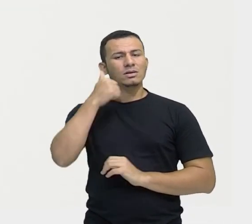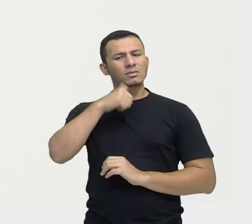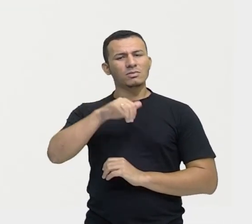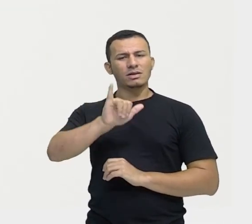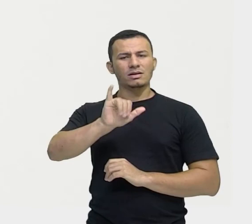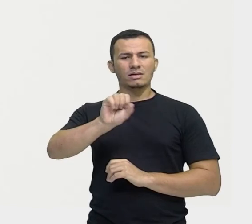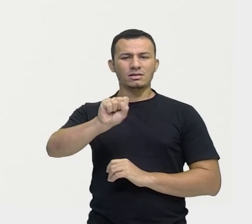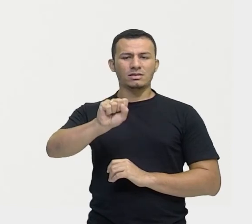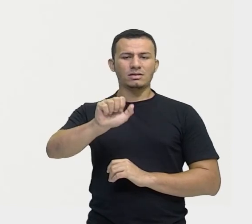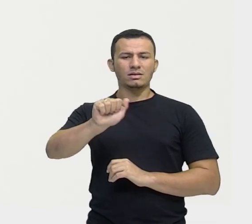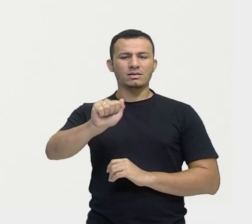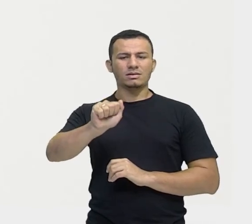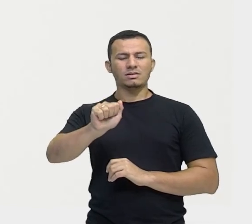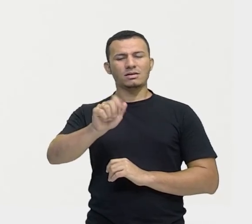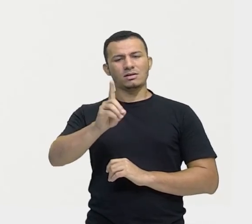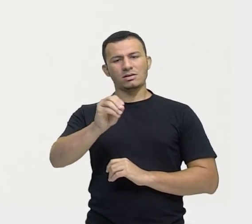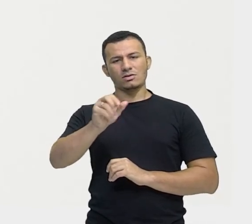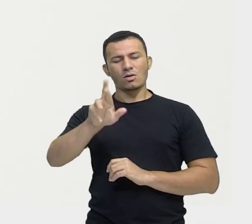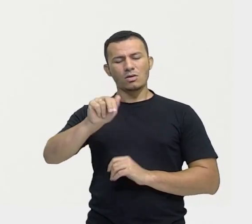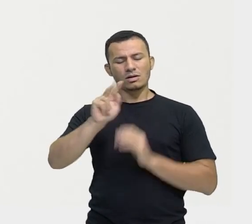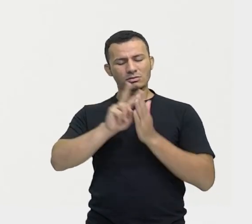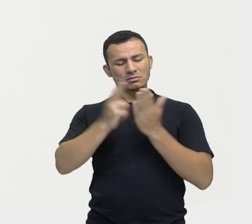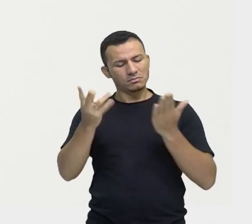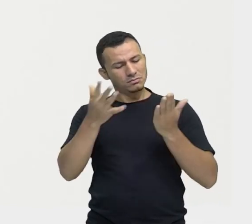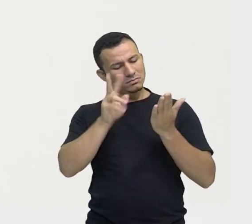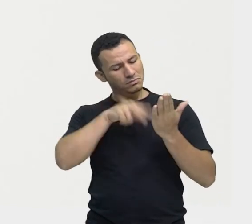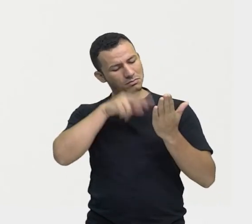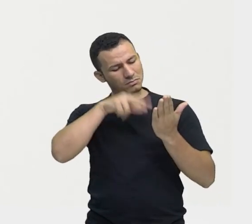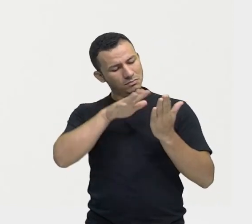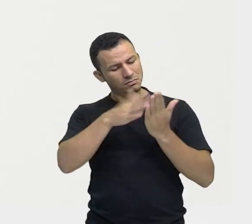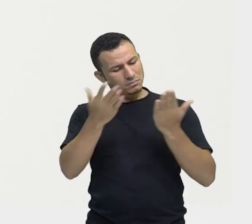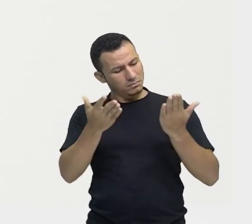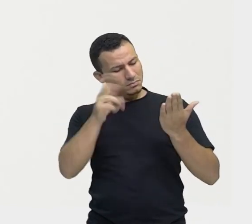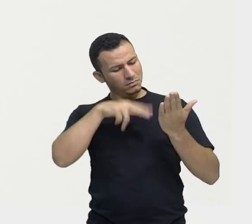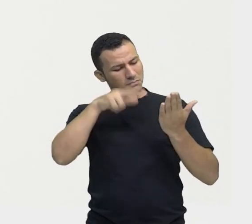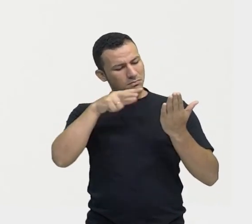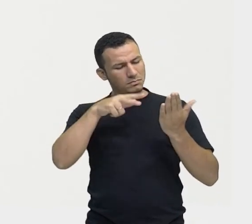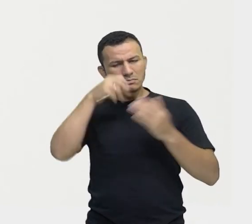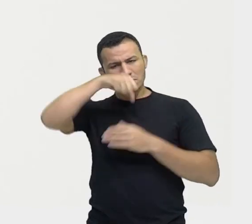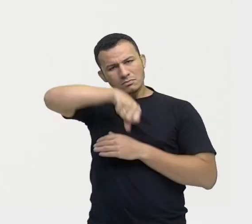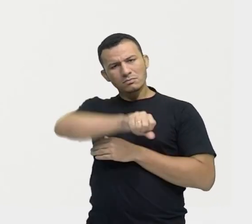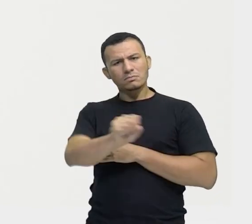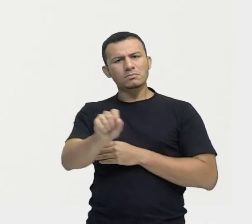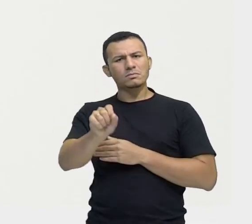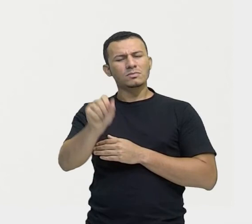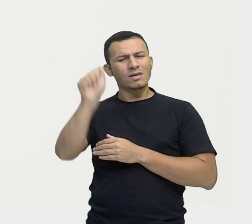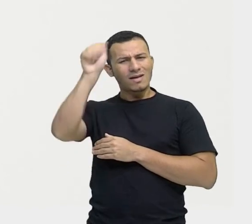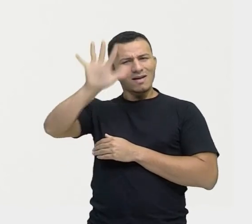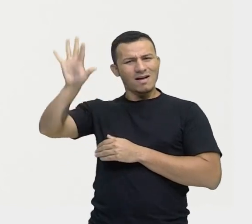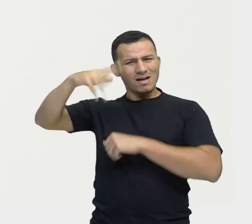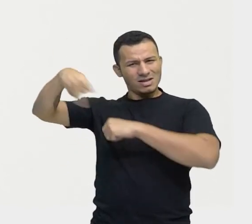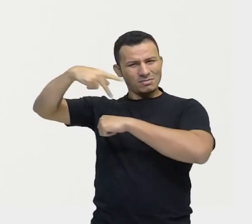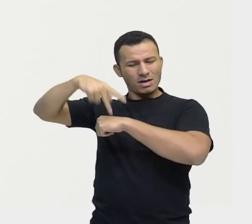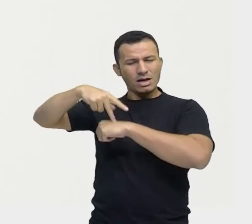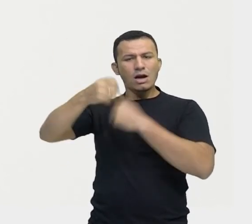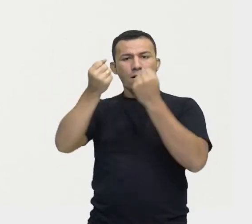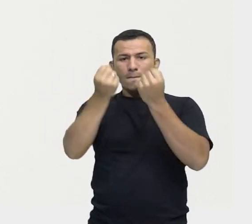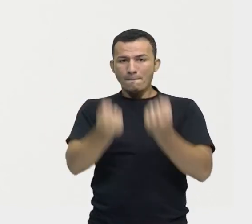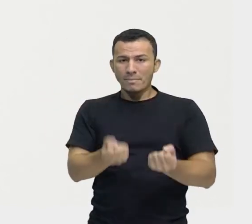Isadora estava lendo em uma revista que o elefante asiático pesa 4